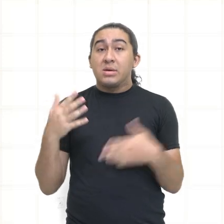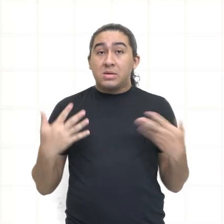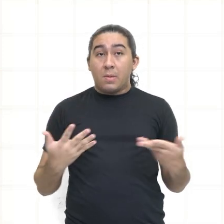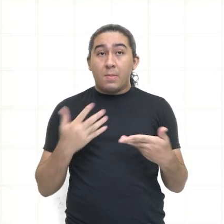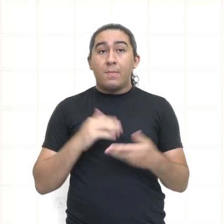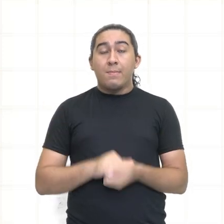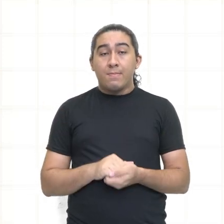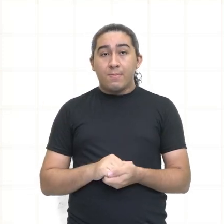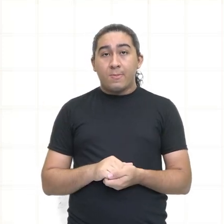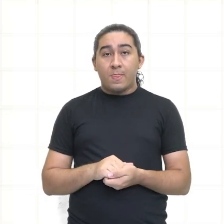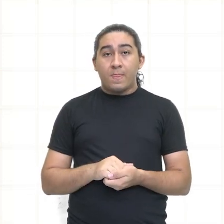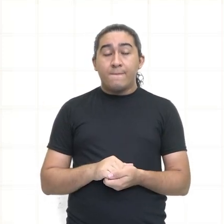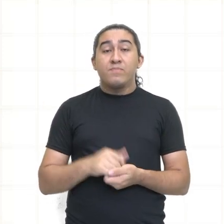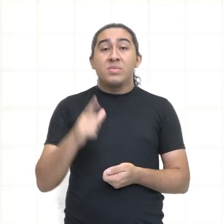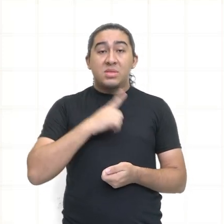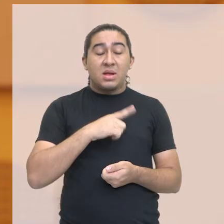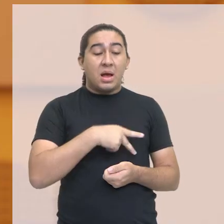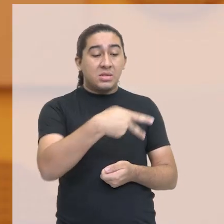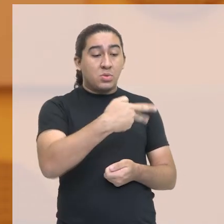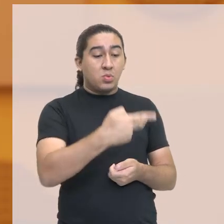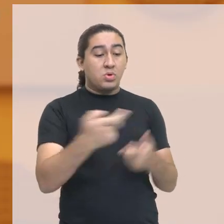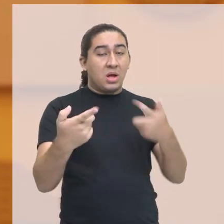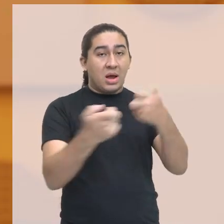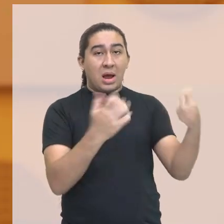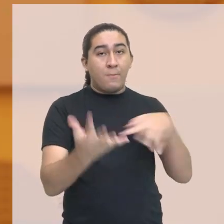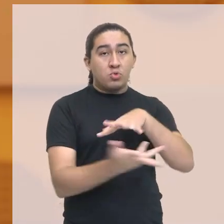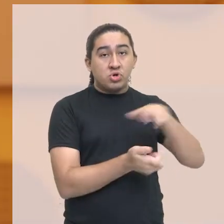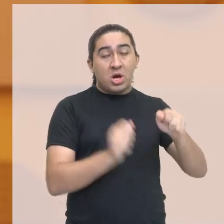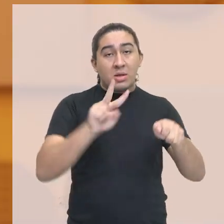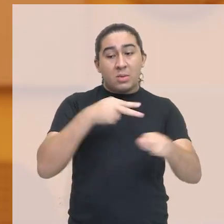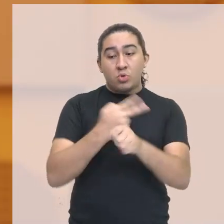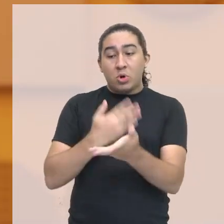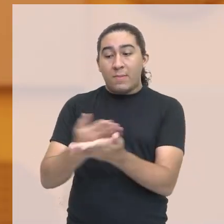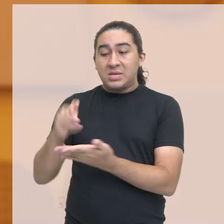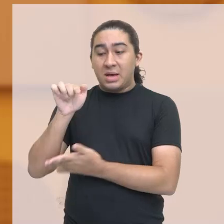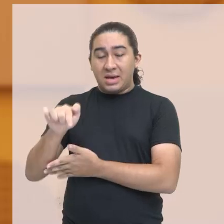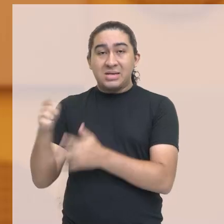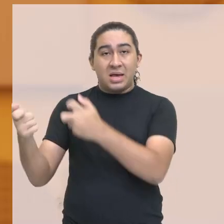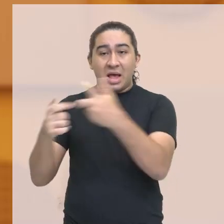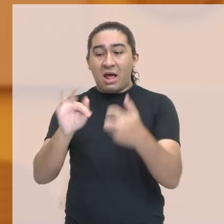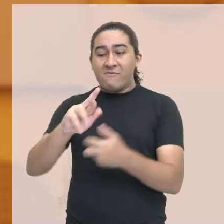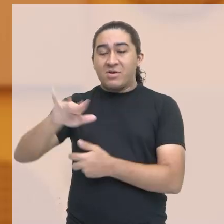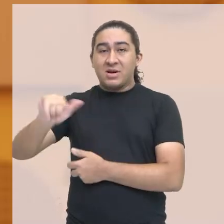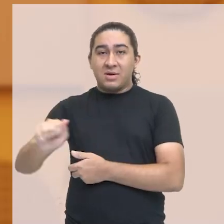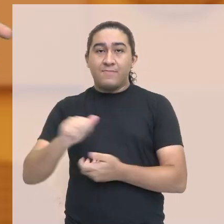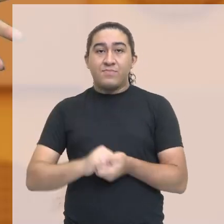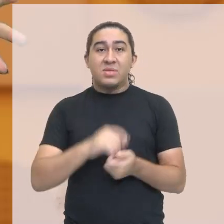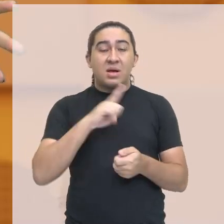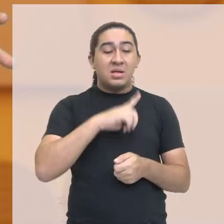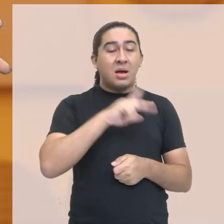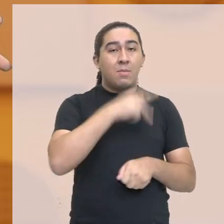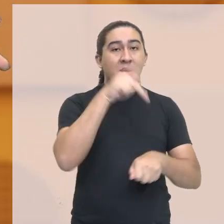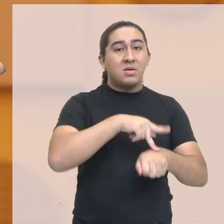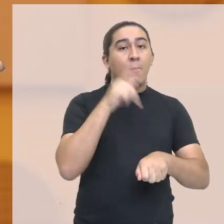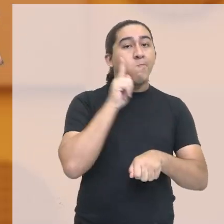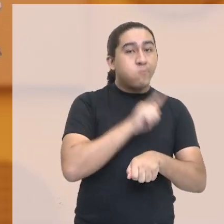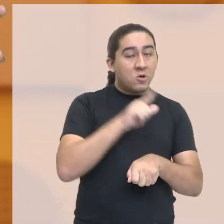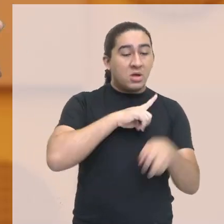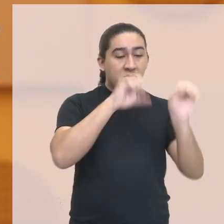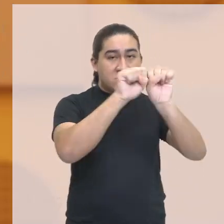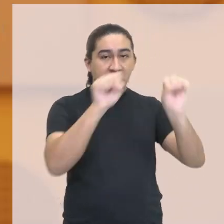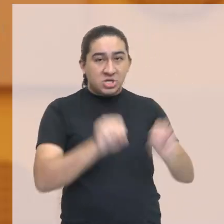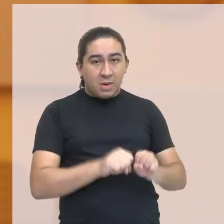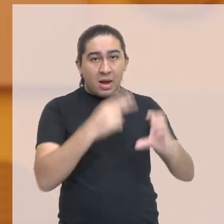fim da Segunda Guerra Mundial e o início do que nós vamos conhecer como Guerra Fria. De um lado, eu tenho os Estados Unidos com o